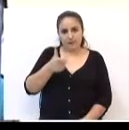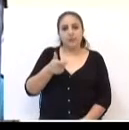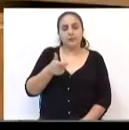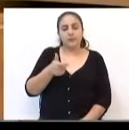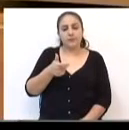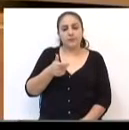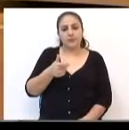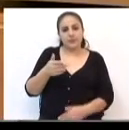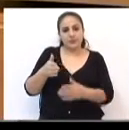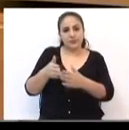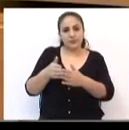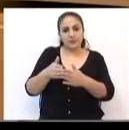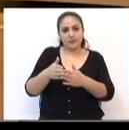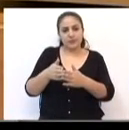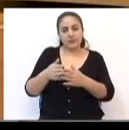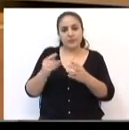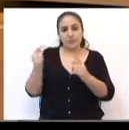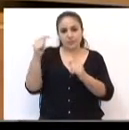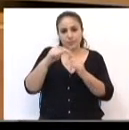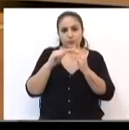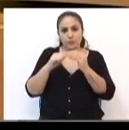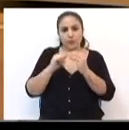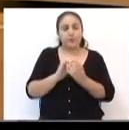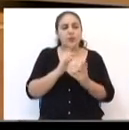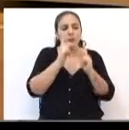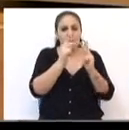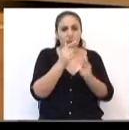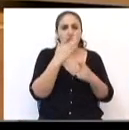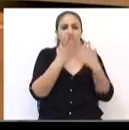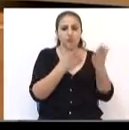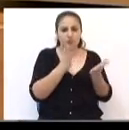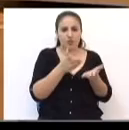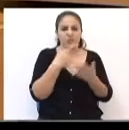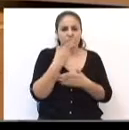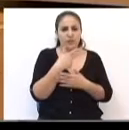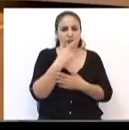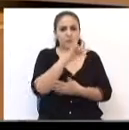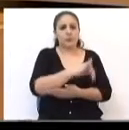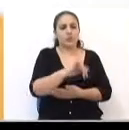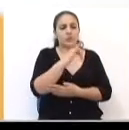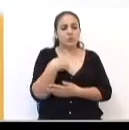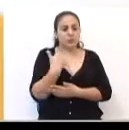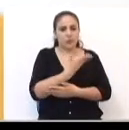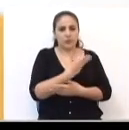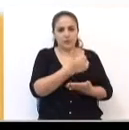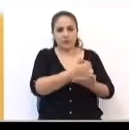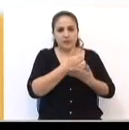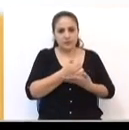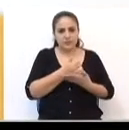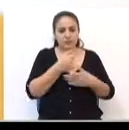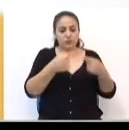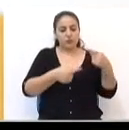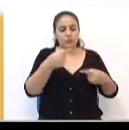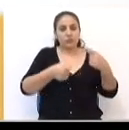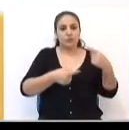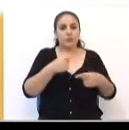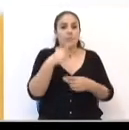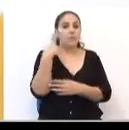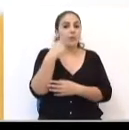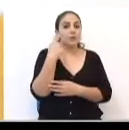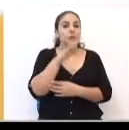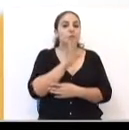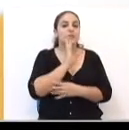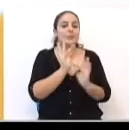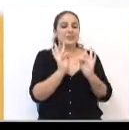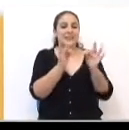Ana, como eu conversei contigo anteriormente, já expus, é importante que nós possamos trazer para dentro do debate político conhecimento técnico.